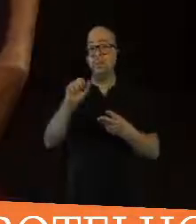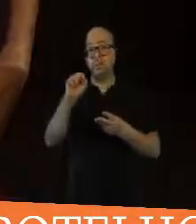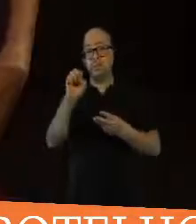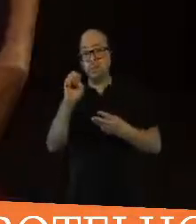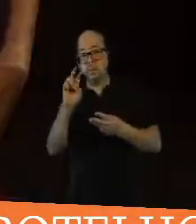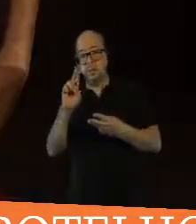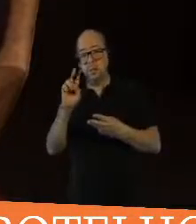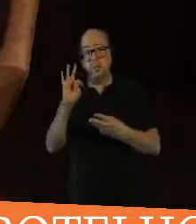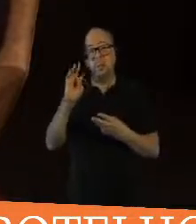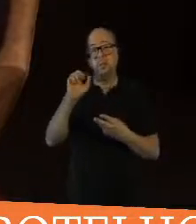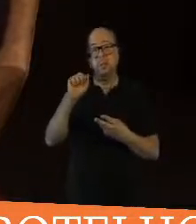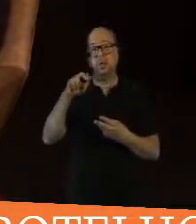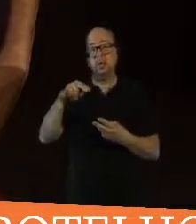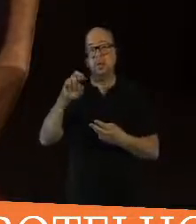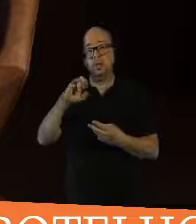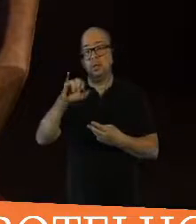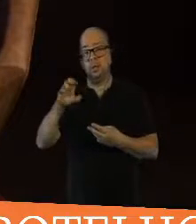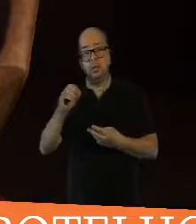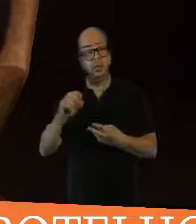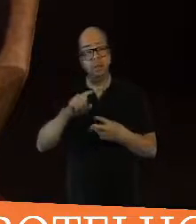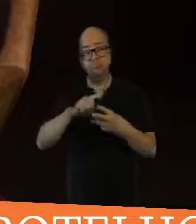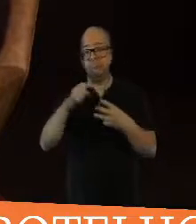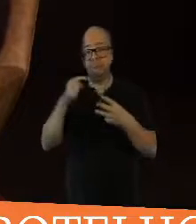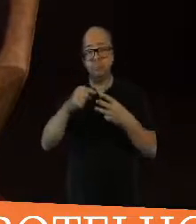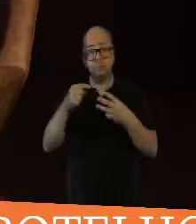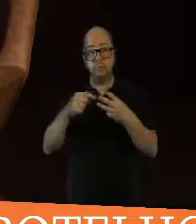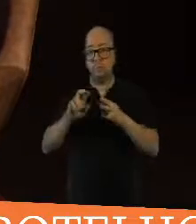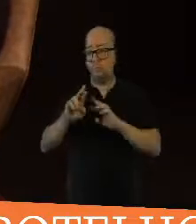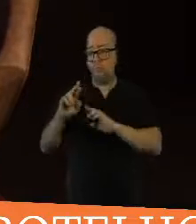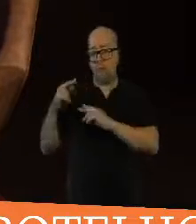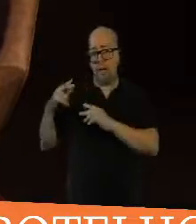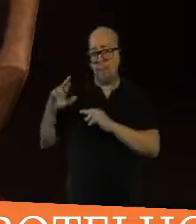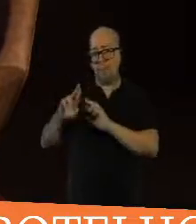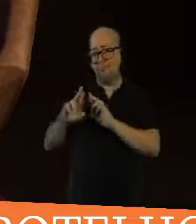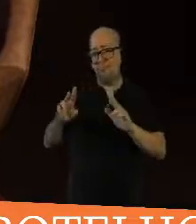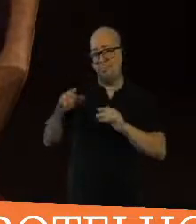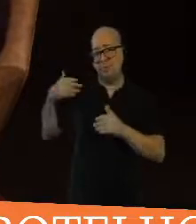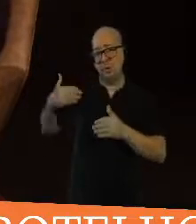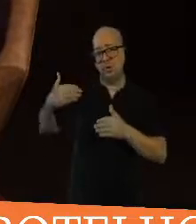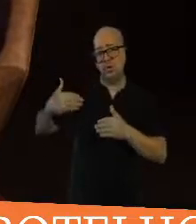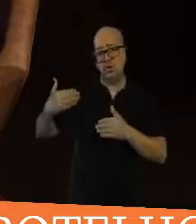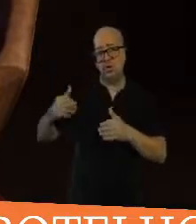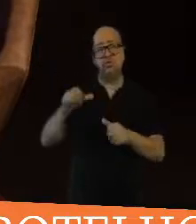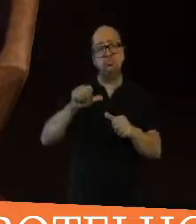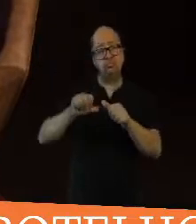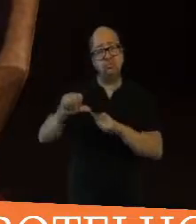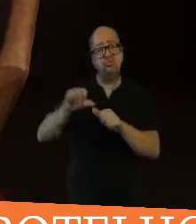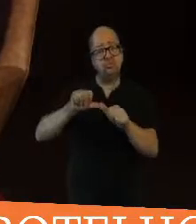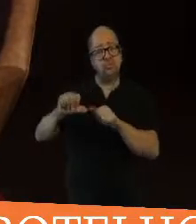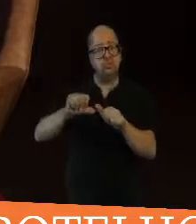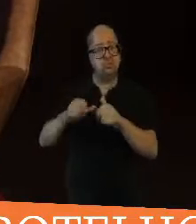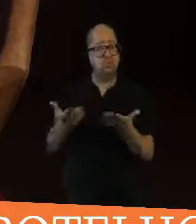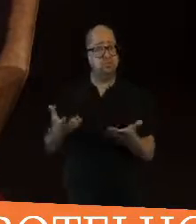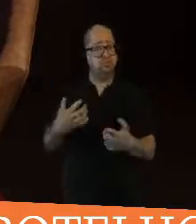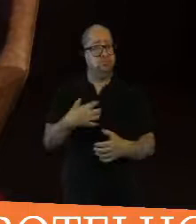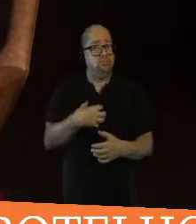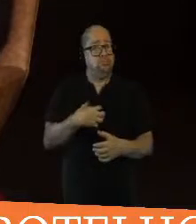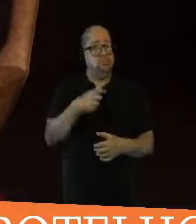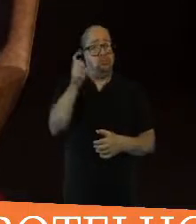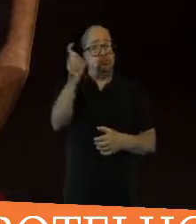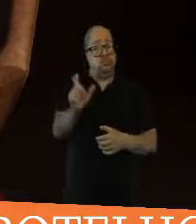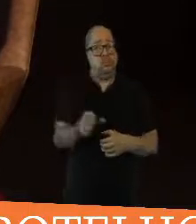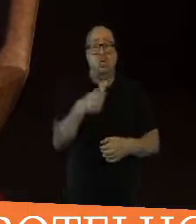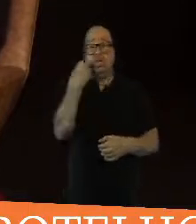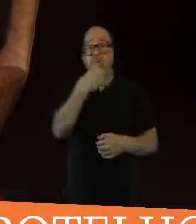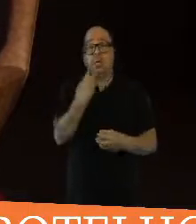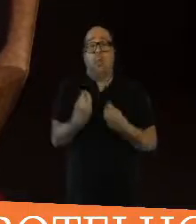música quanto esses movimentos internos dos artistas, mudam, é claro, a maneira de